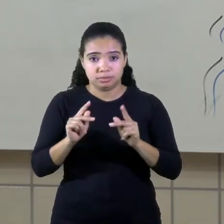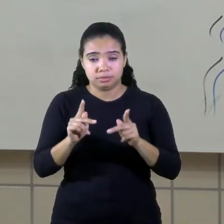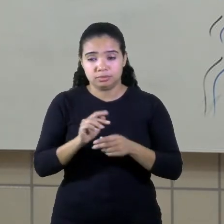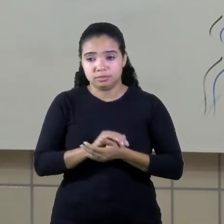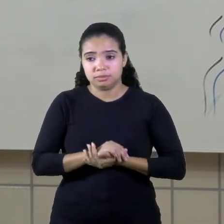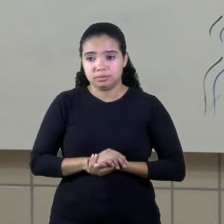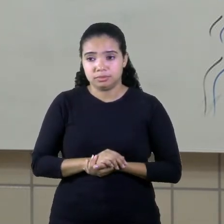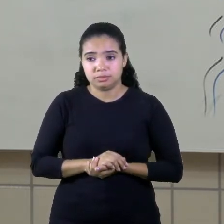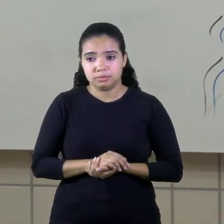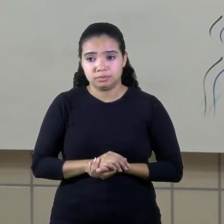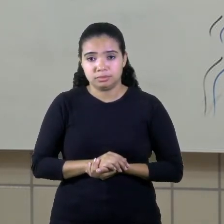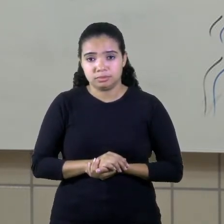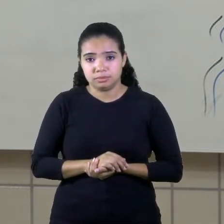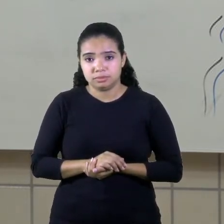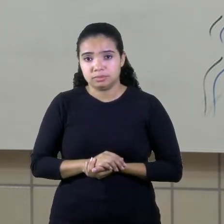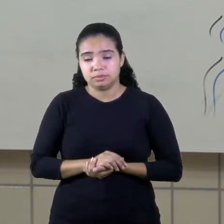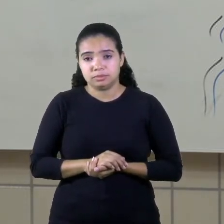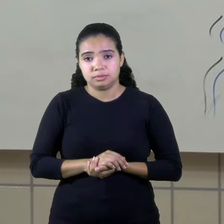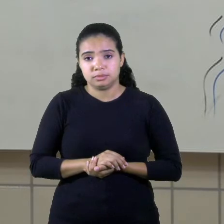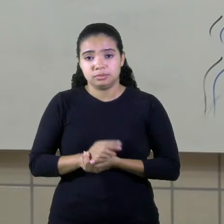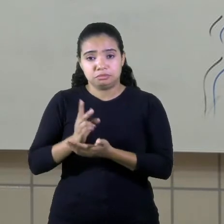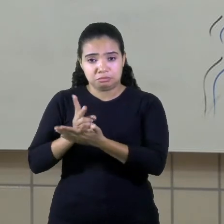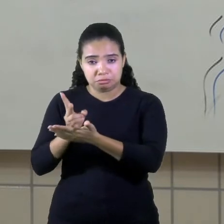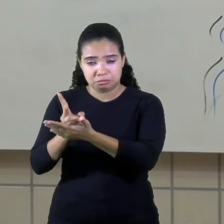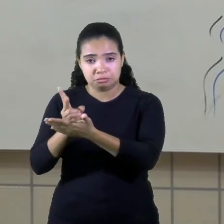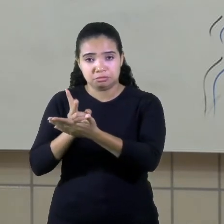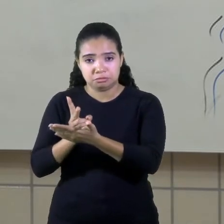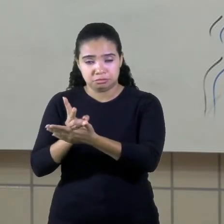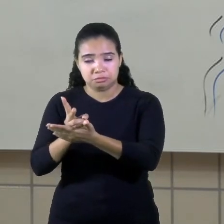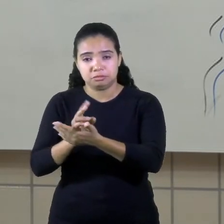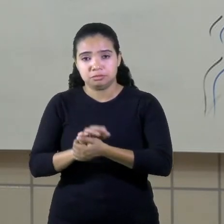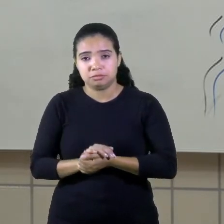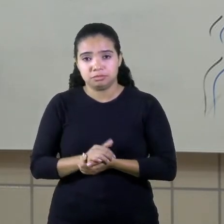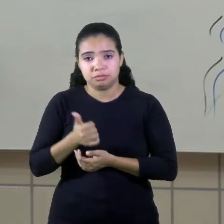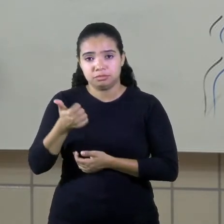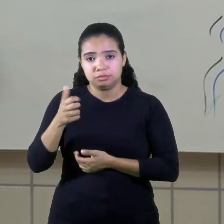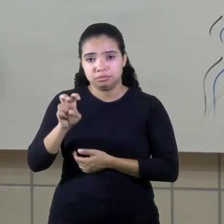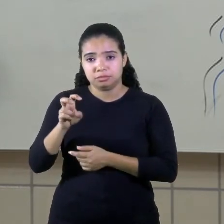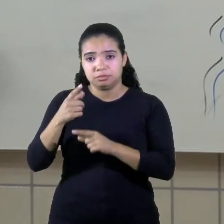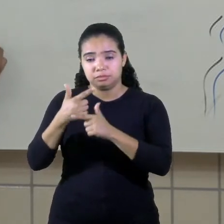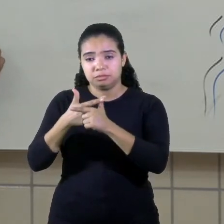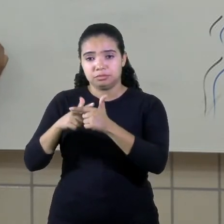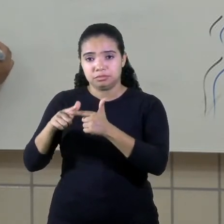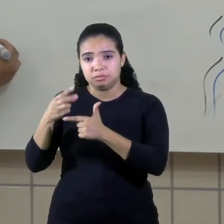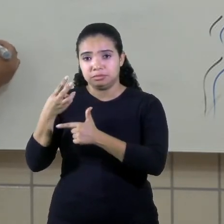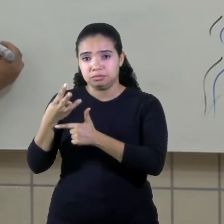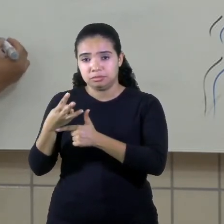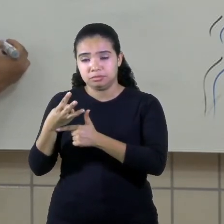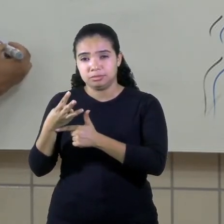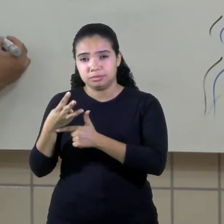Ok? Essa proporção precisa ser mantida. Então, 15 dividido por 3,